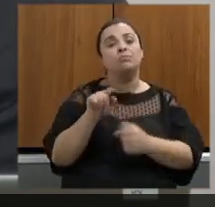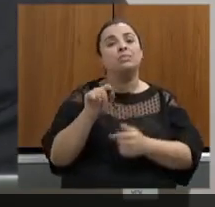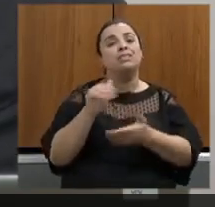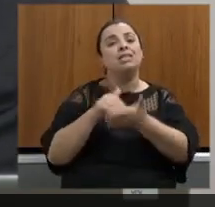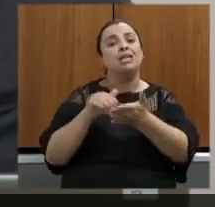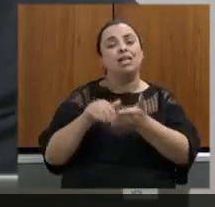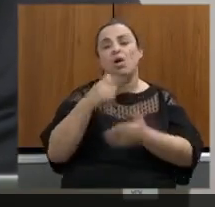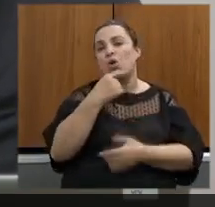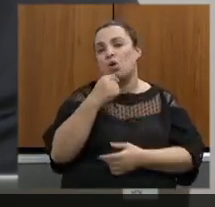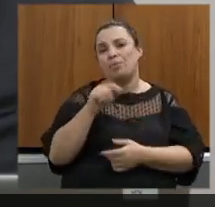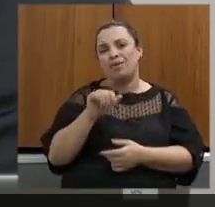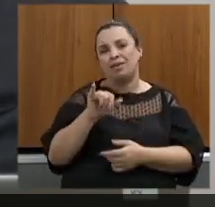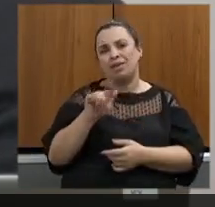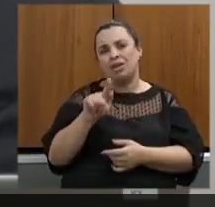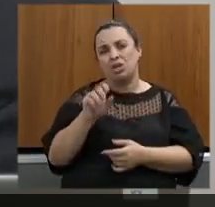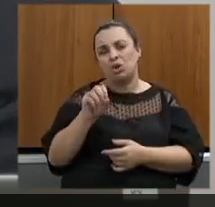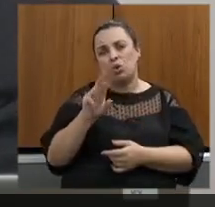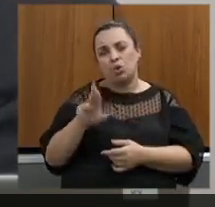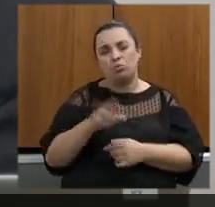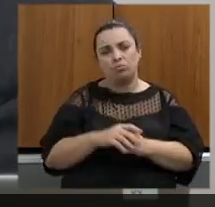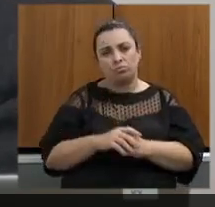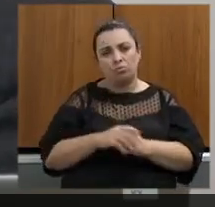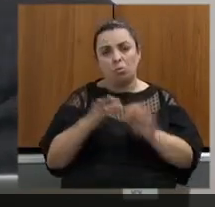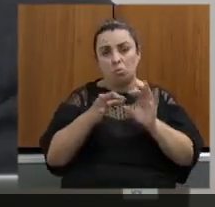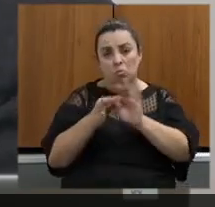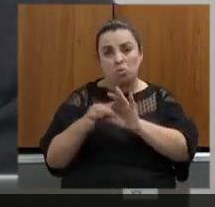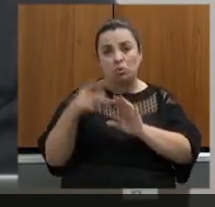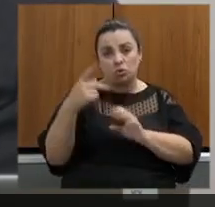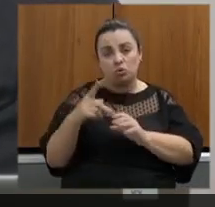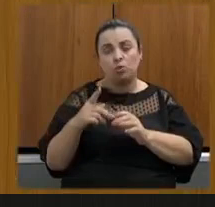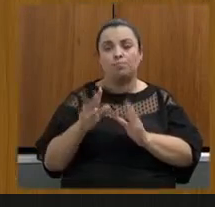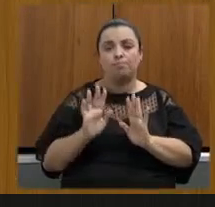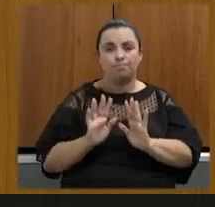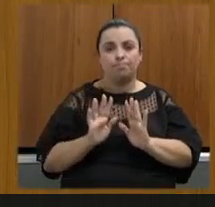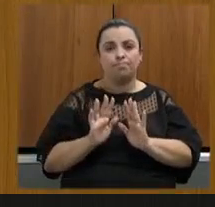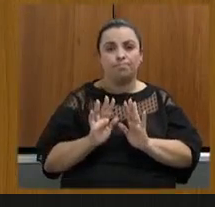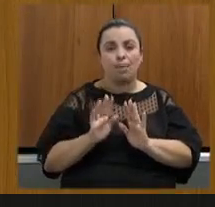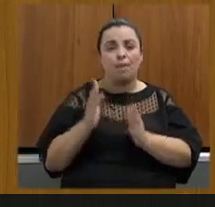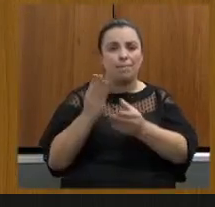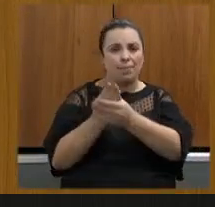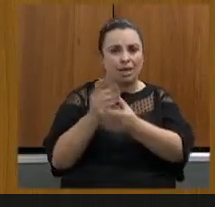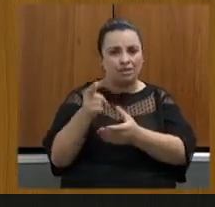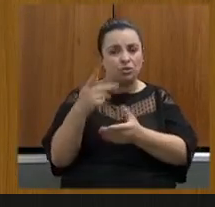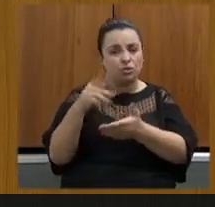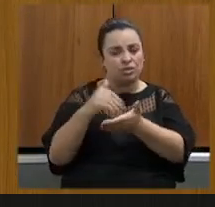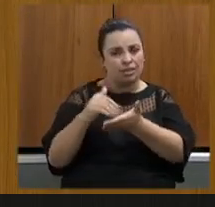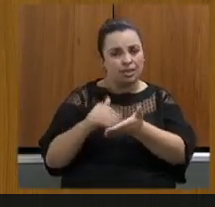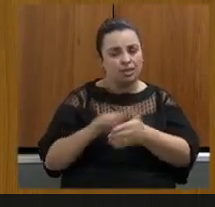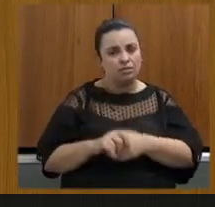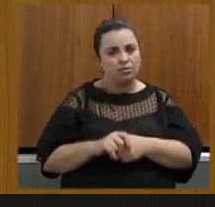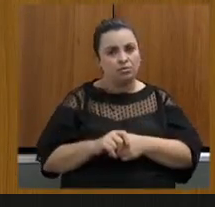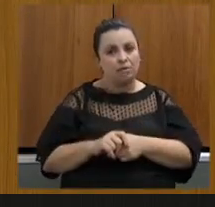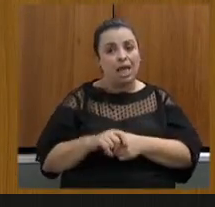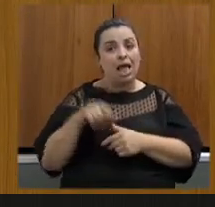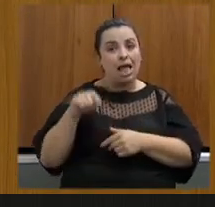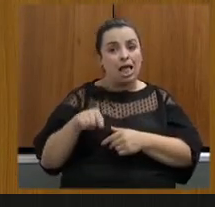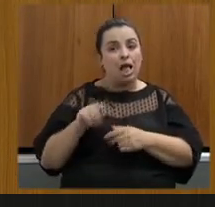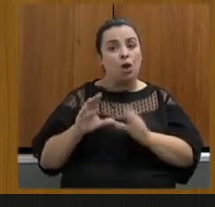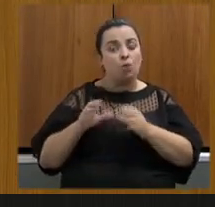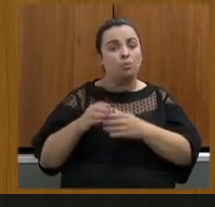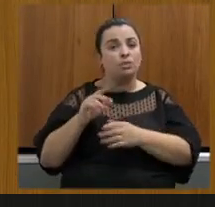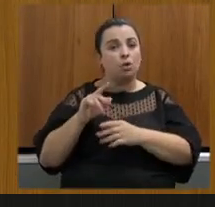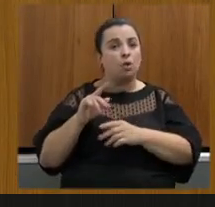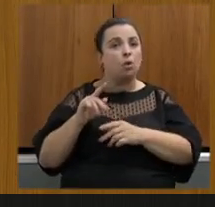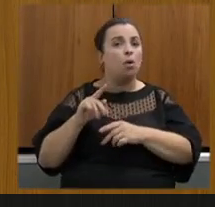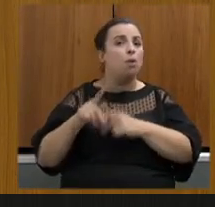outra função da seriedade da prisão de Participação Popular a execução foi o ativo no ano passado